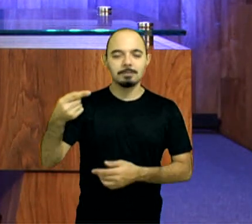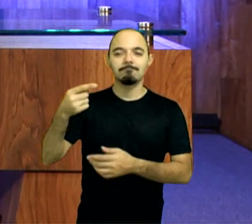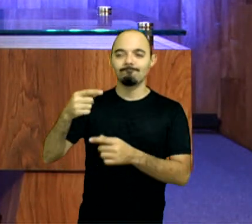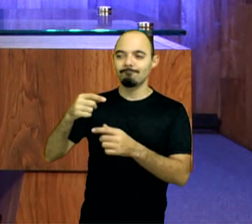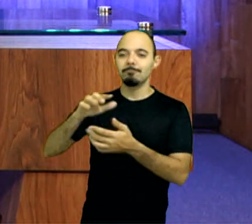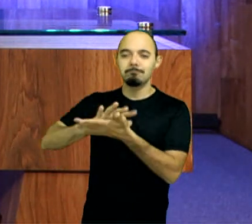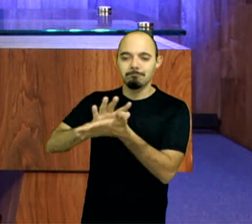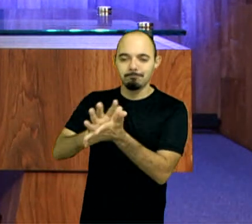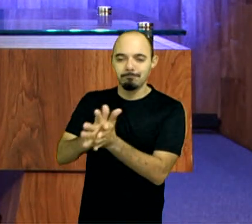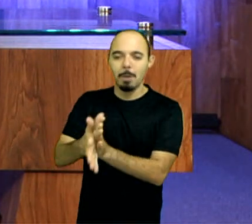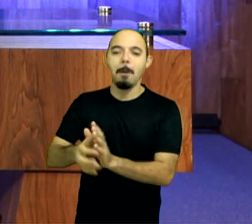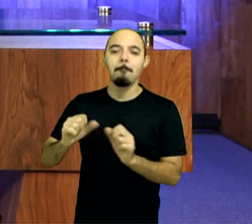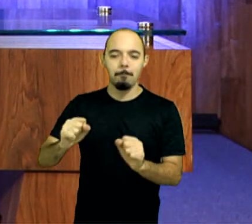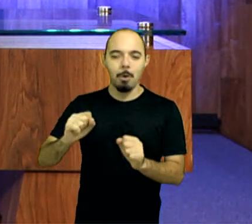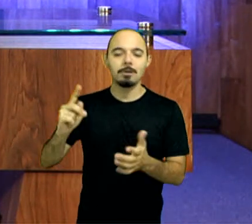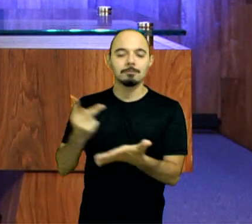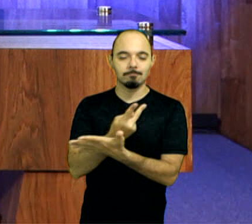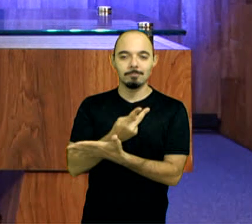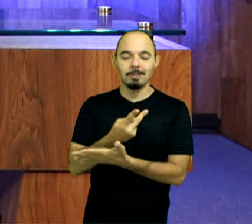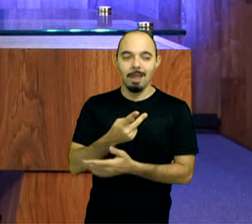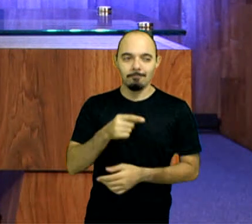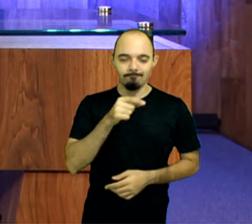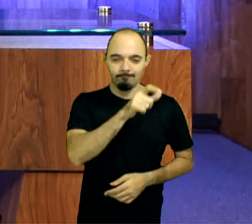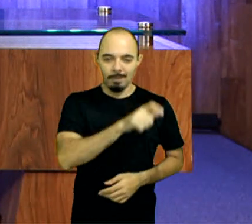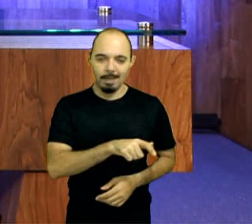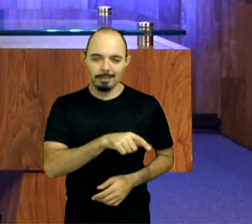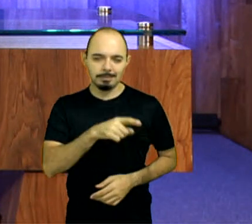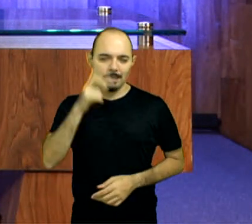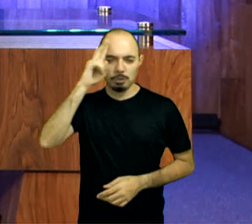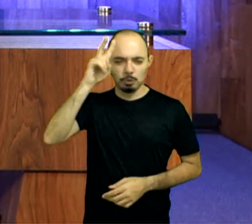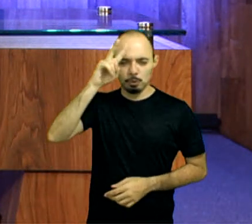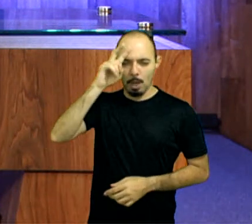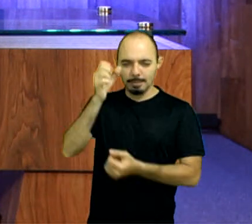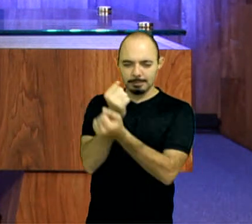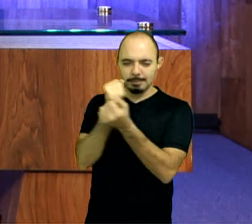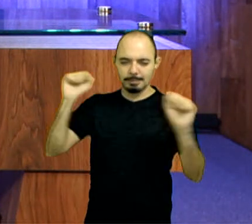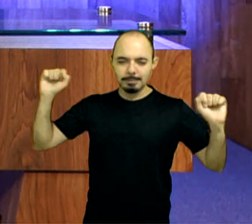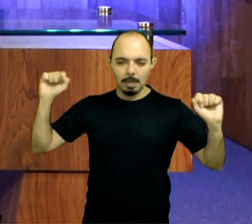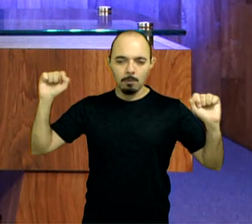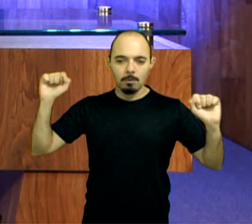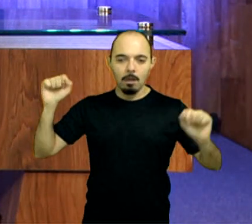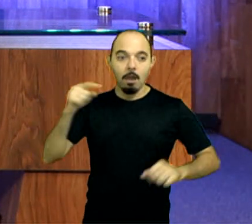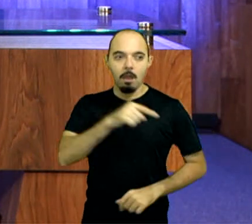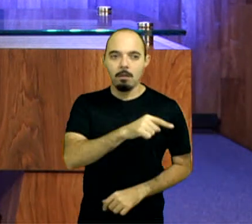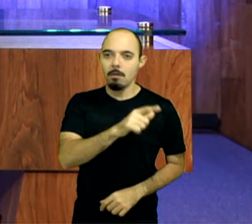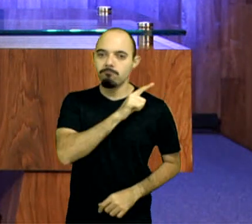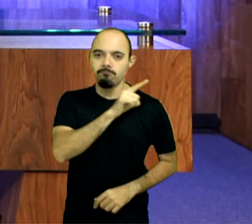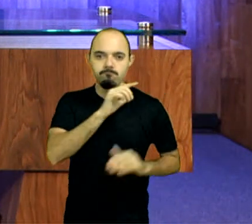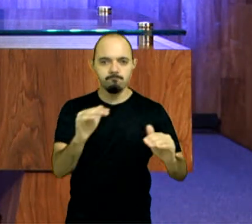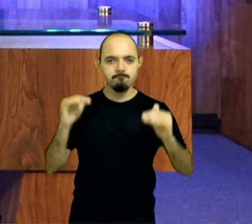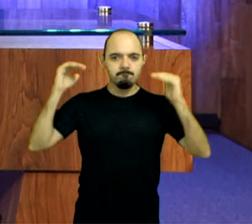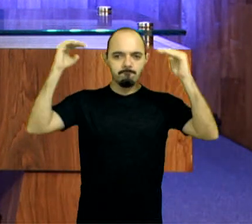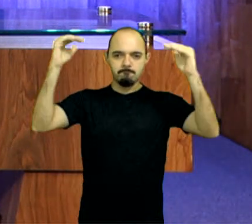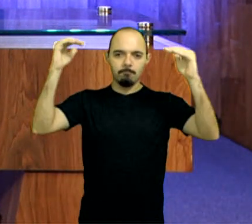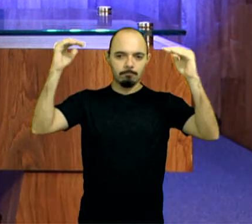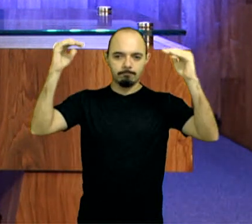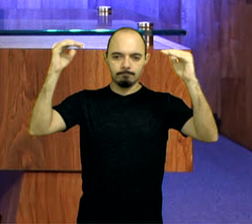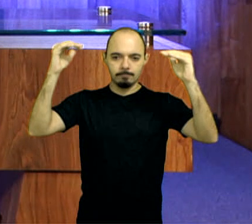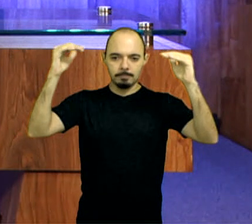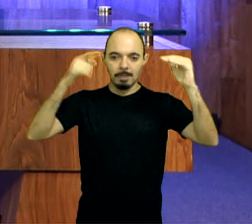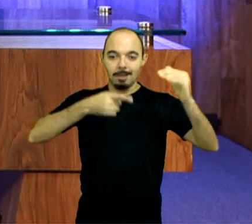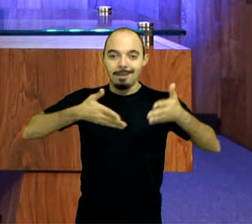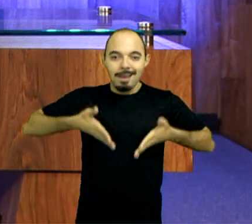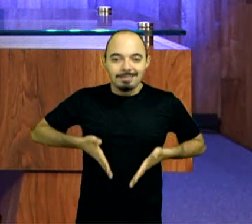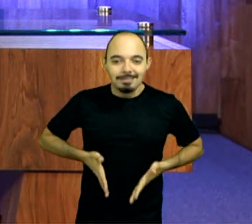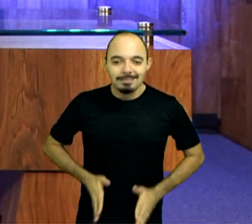Sansão para a gente é um grande exemplo, porque ele era um grande líder, um homem que foi... O nascimento dele é muito